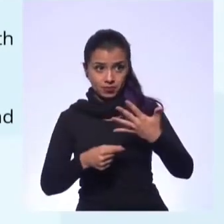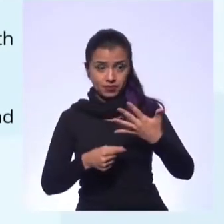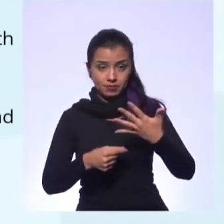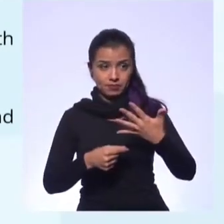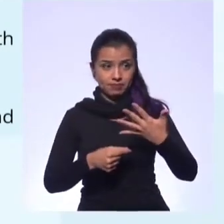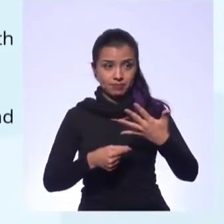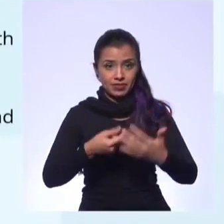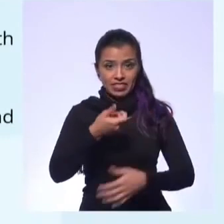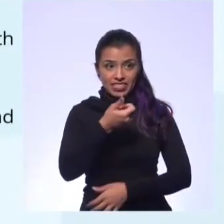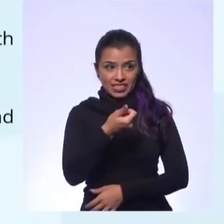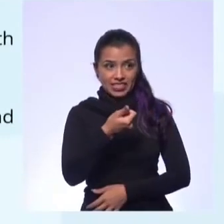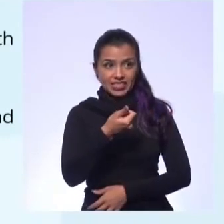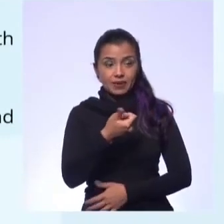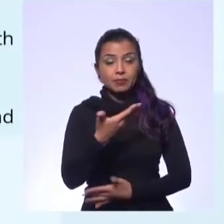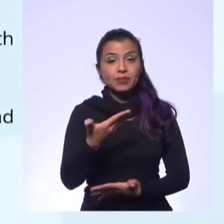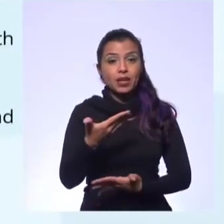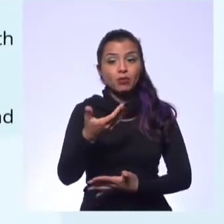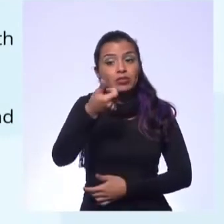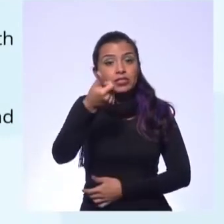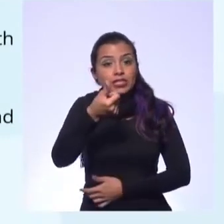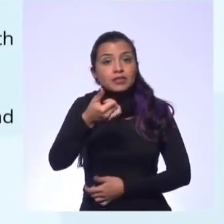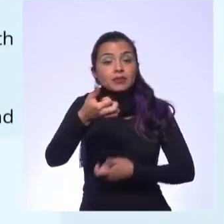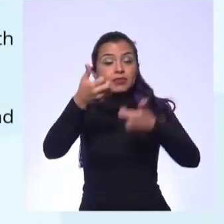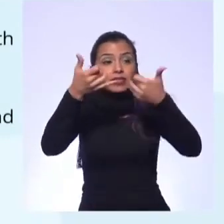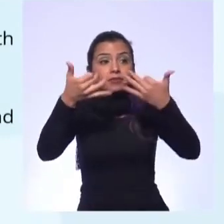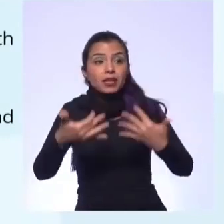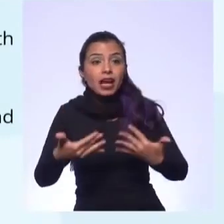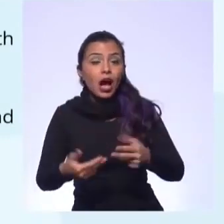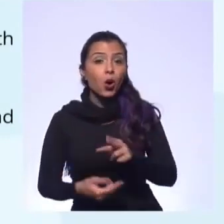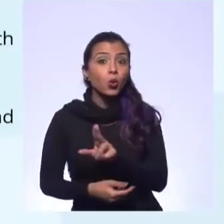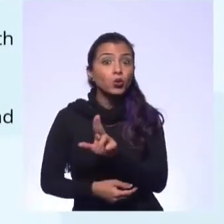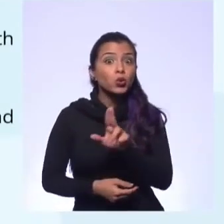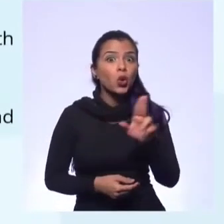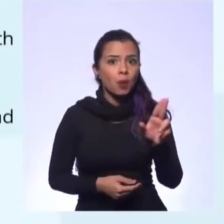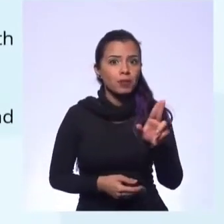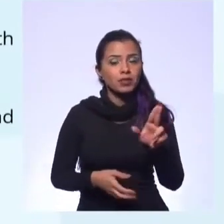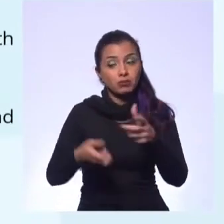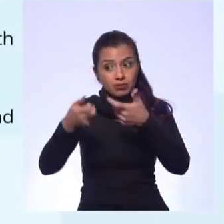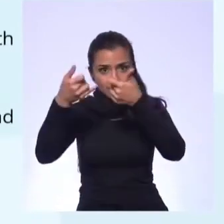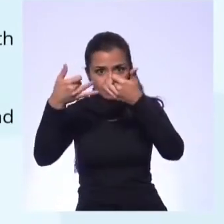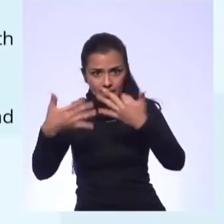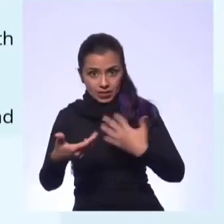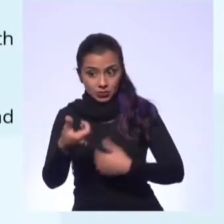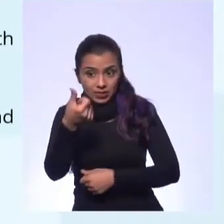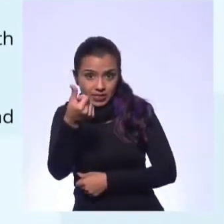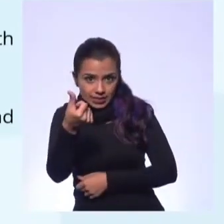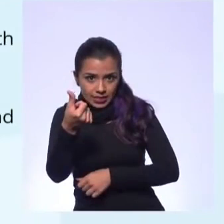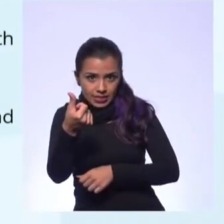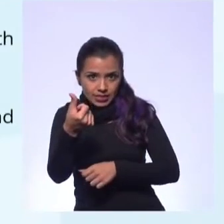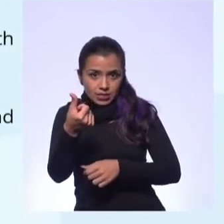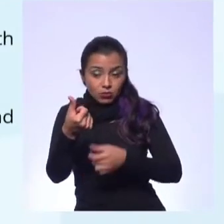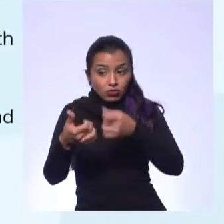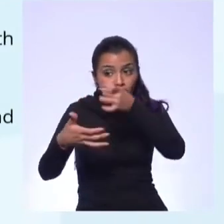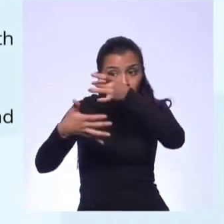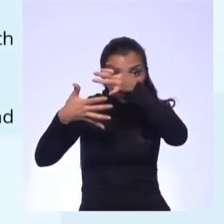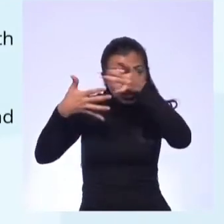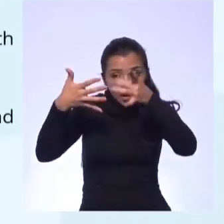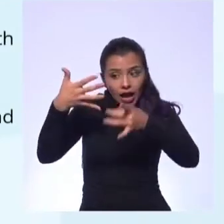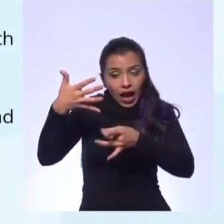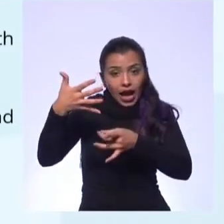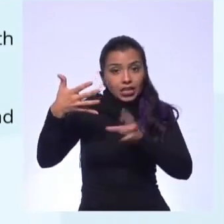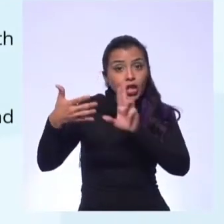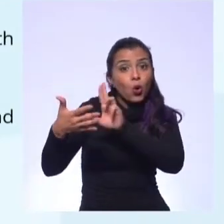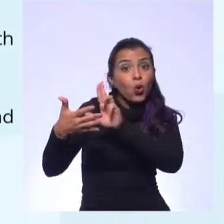do prato de acordo com a descrição abaixo. Então, lembra aí que vocês viram no quinto,